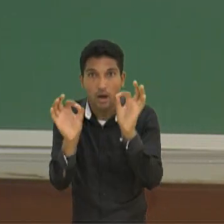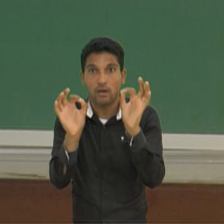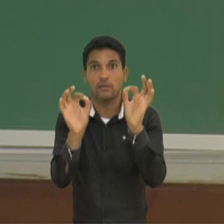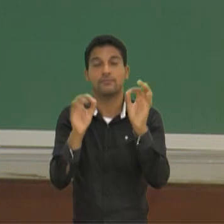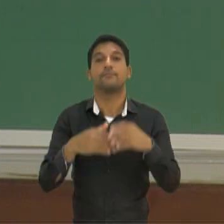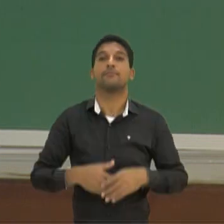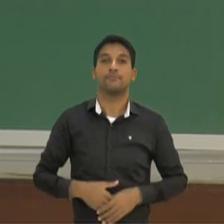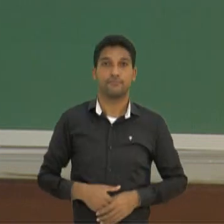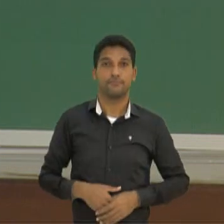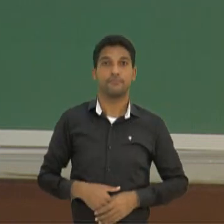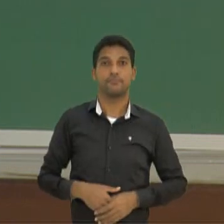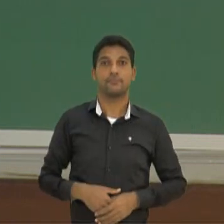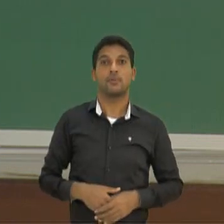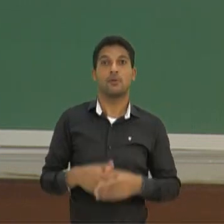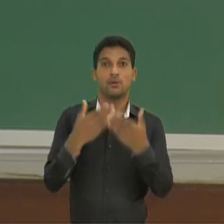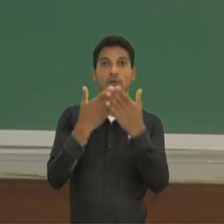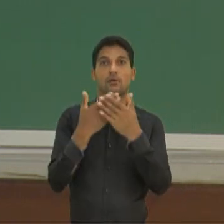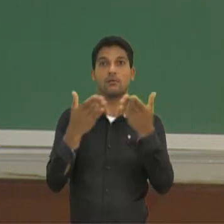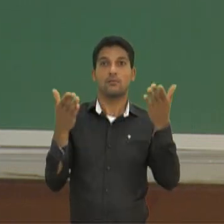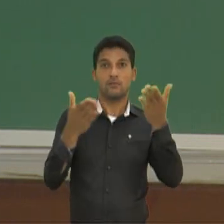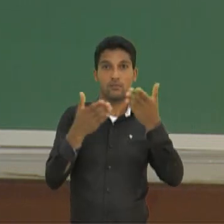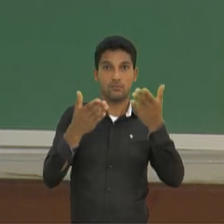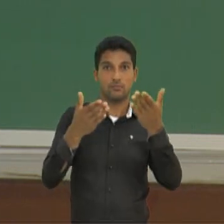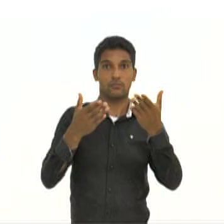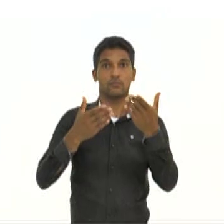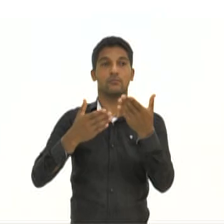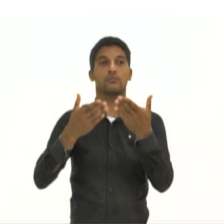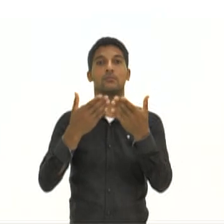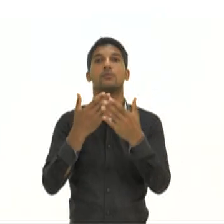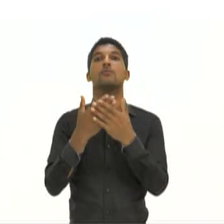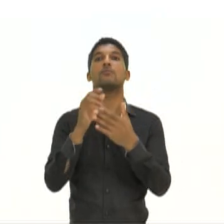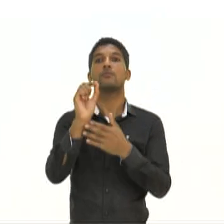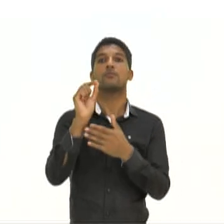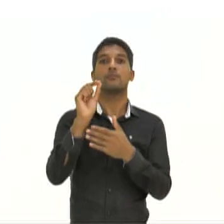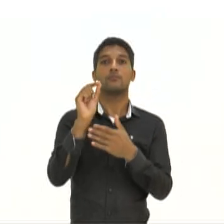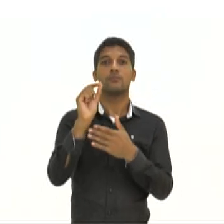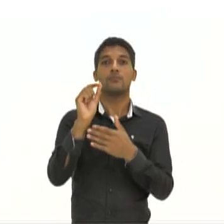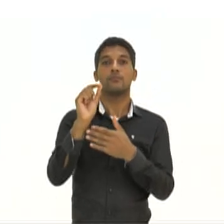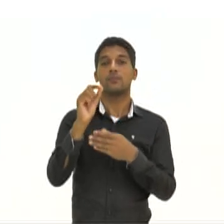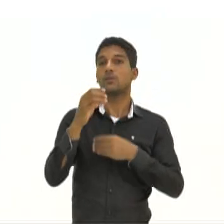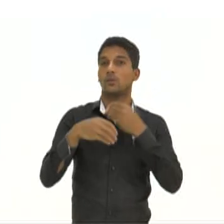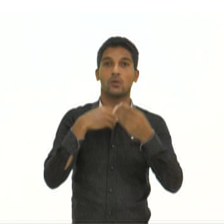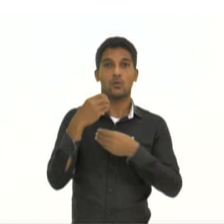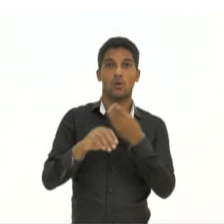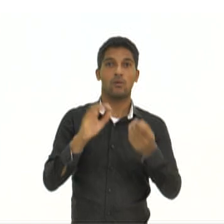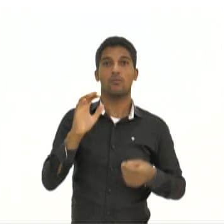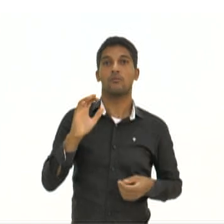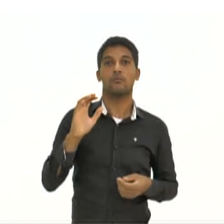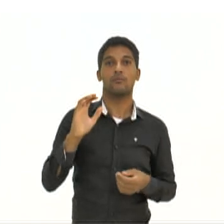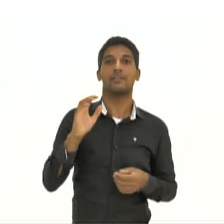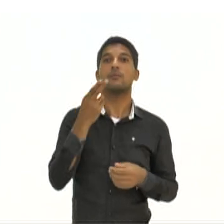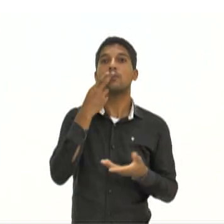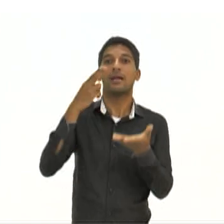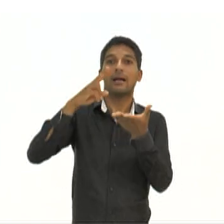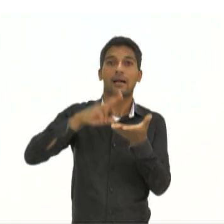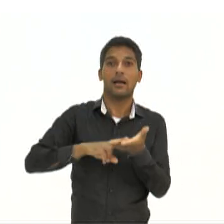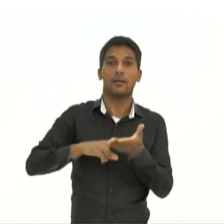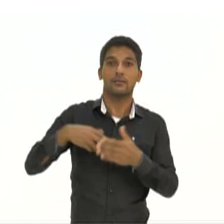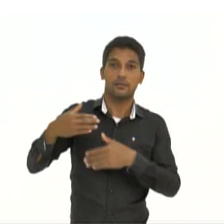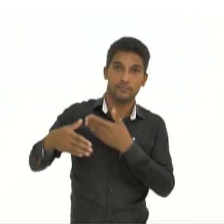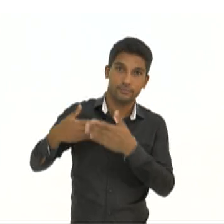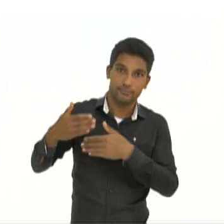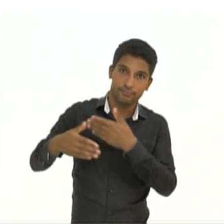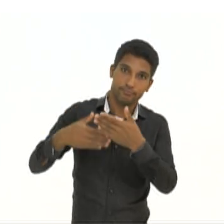aula de hoje, então, o que nós estudamos? A gente trabalhou um pouquinho, né, de como que ocorreu a evolução ao longo dos tempos aí